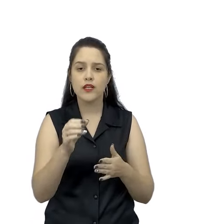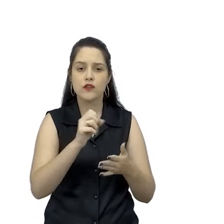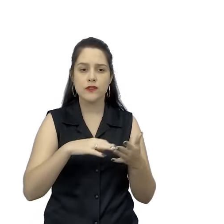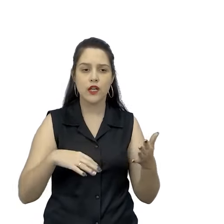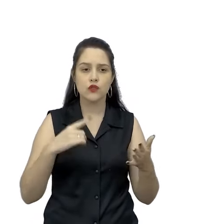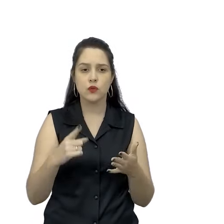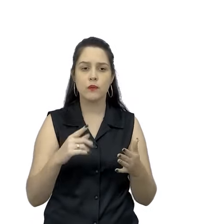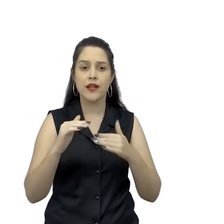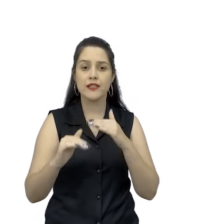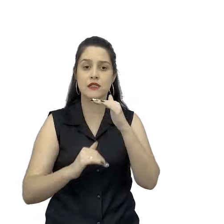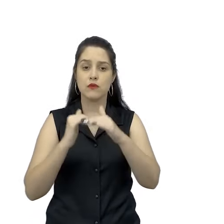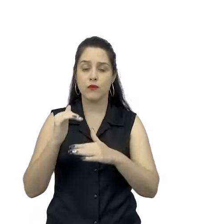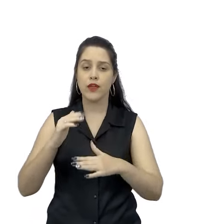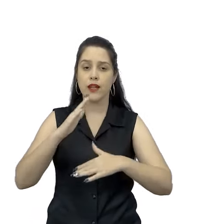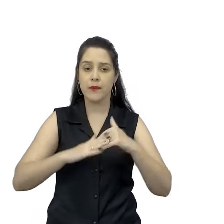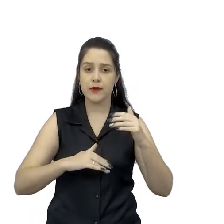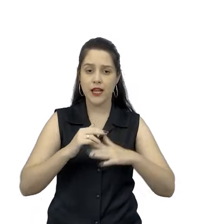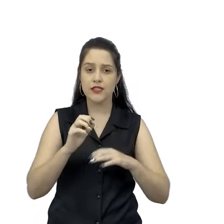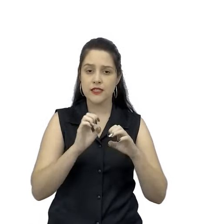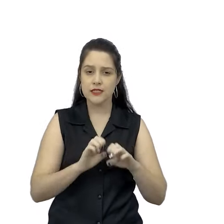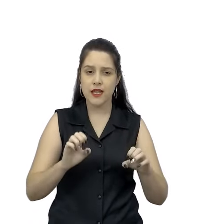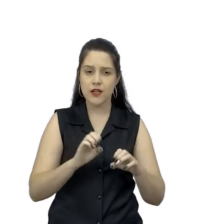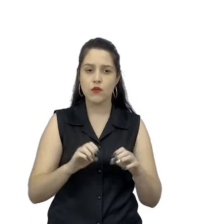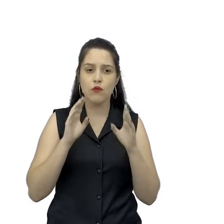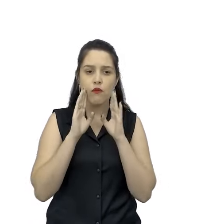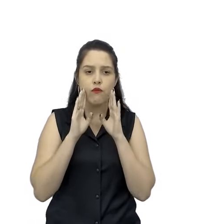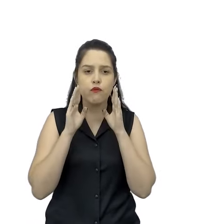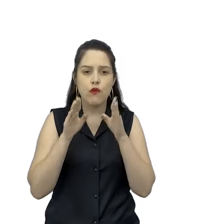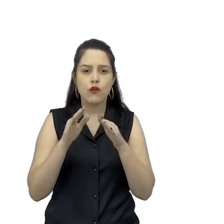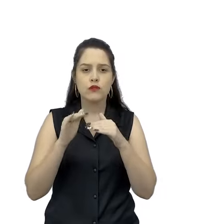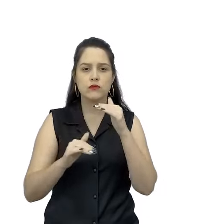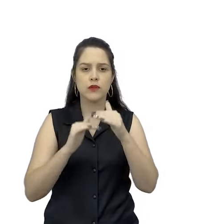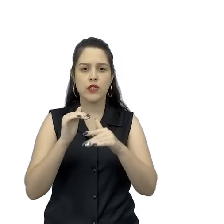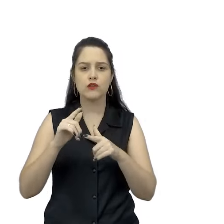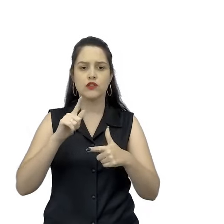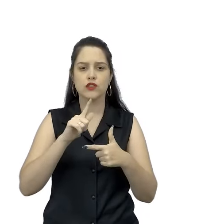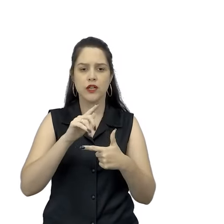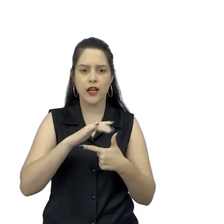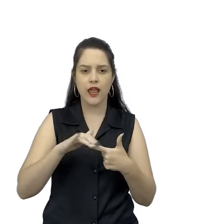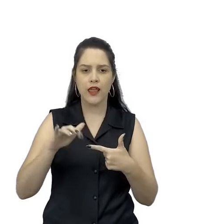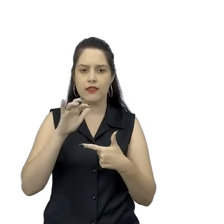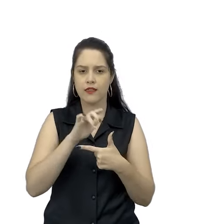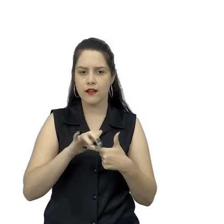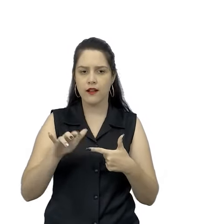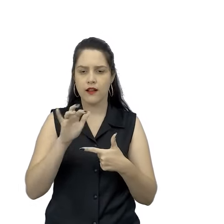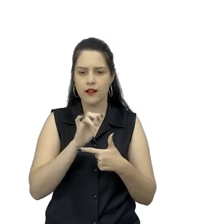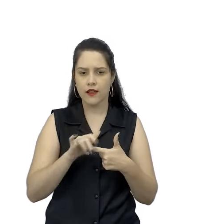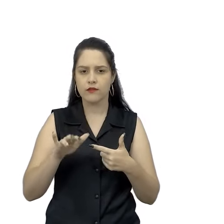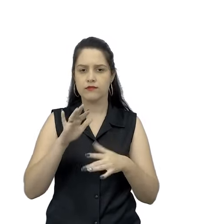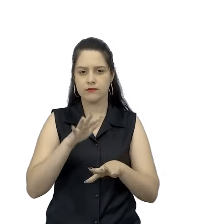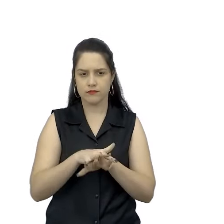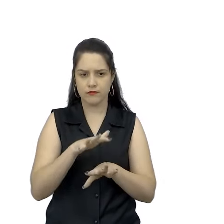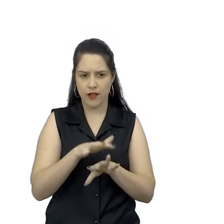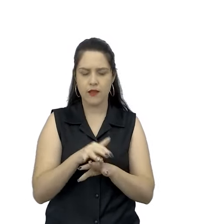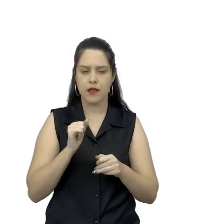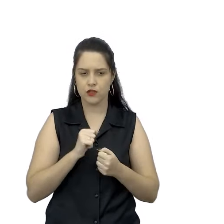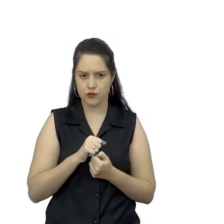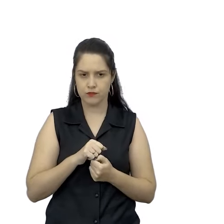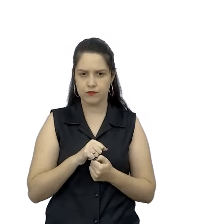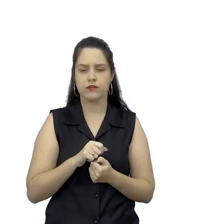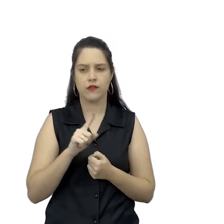o desenvolvimento dessas habilidades essenciais, focando no desenvolvimento do letramento matemático,